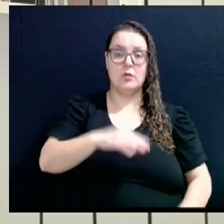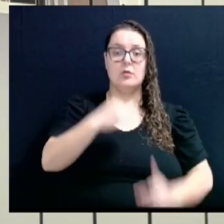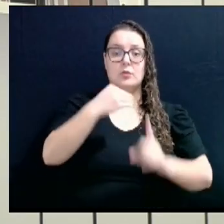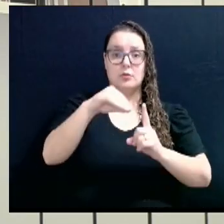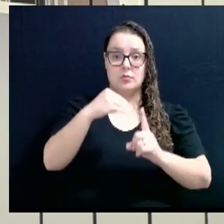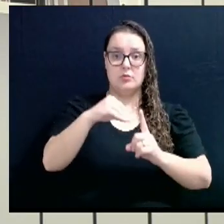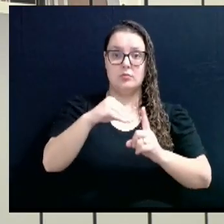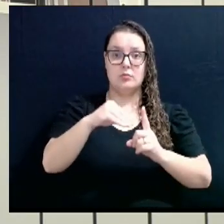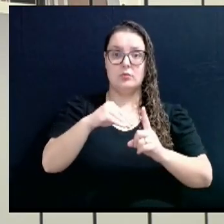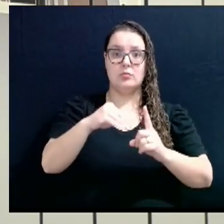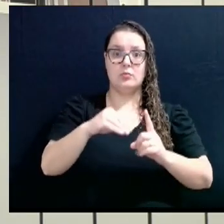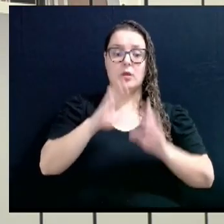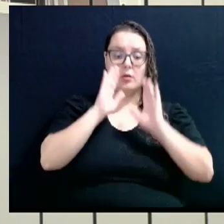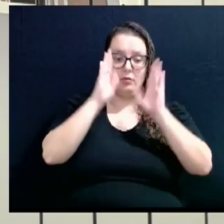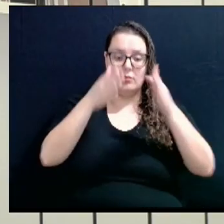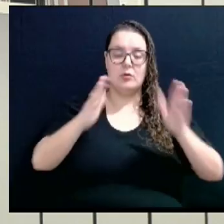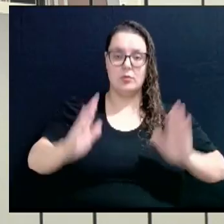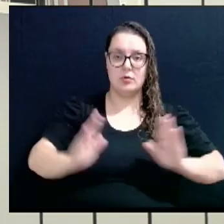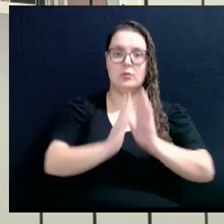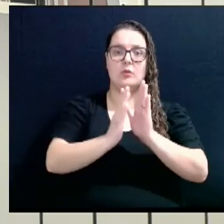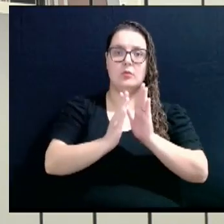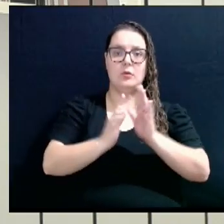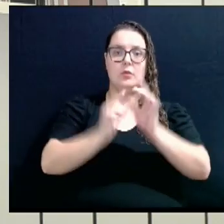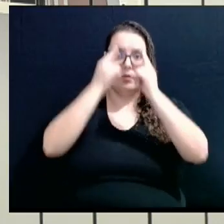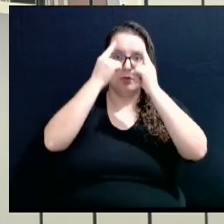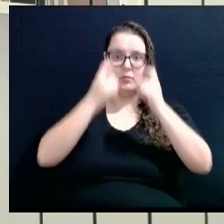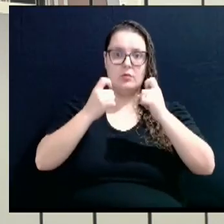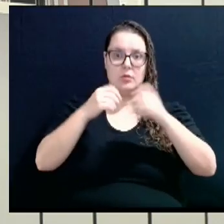foco no enfrentamento à violência doméstica.